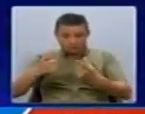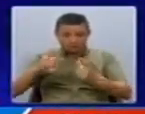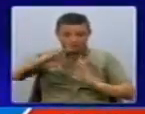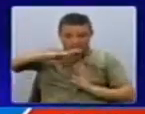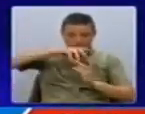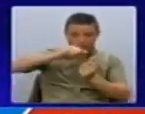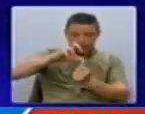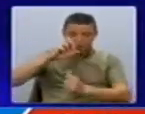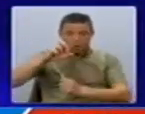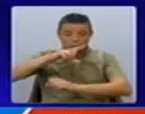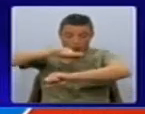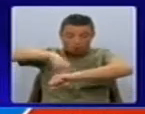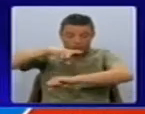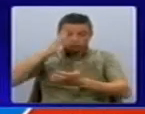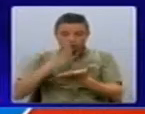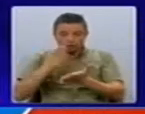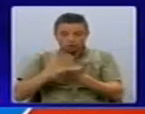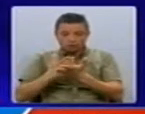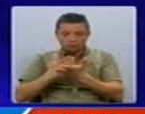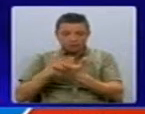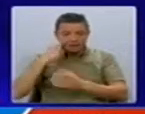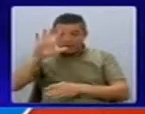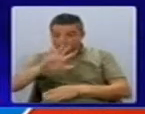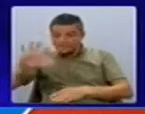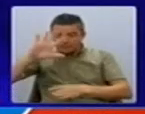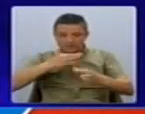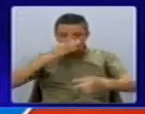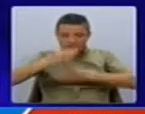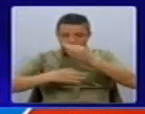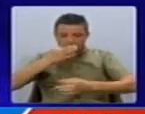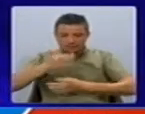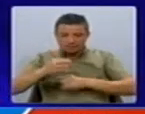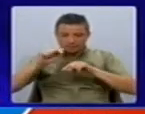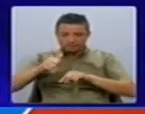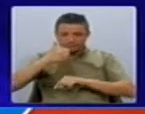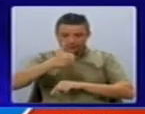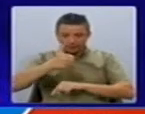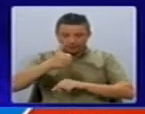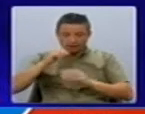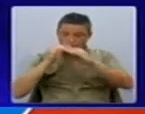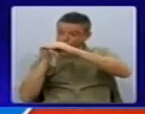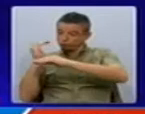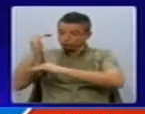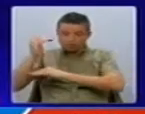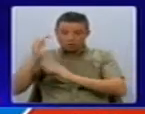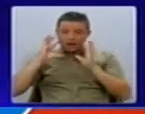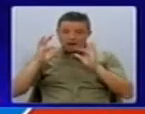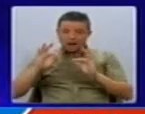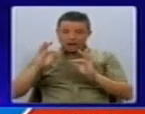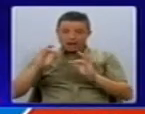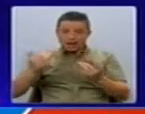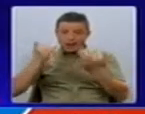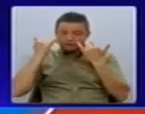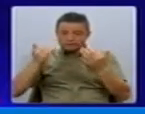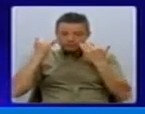apenas 8 horas. Aqui está a imagem que eu falei, com Beta Pictoris B na parte superior. Ora, e porquê é que esta notícia